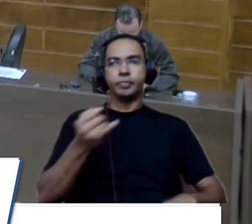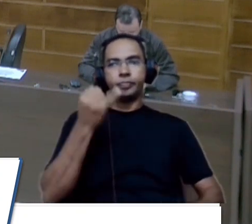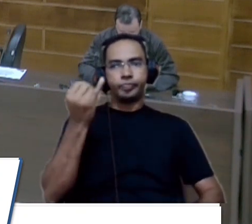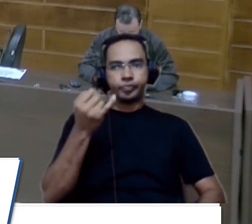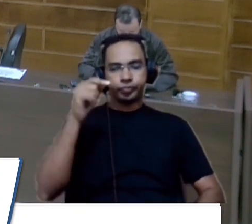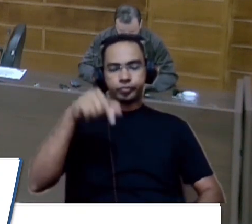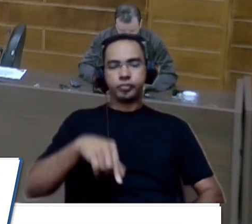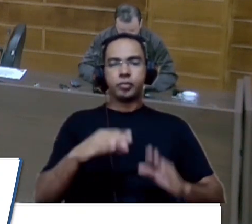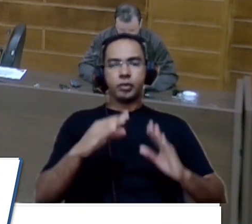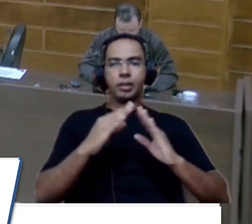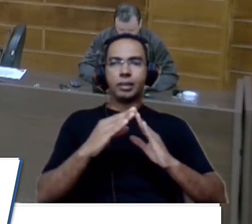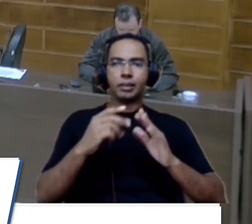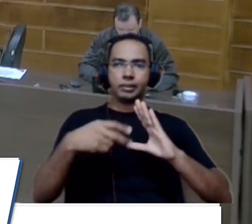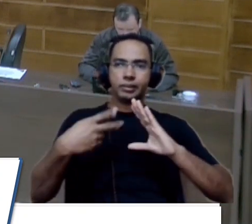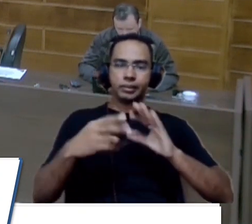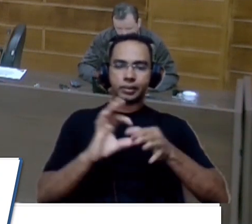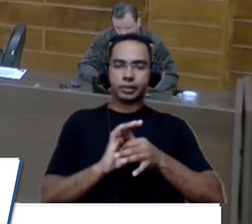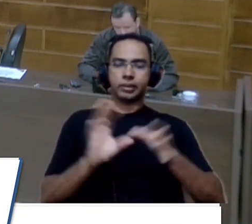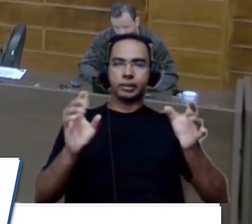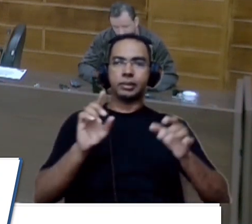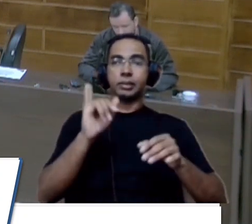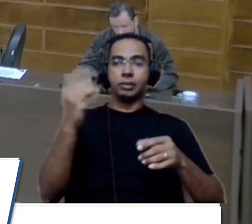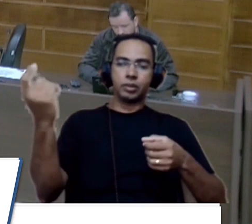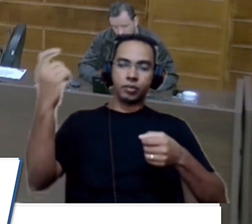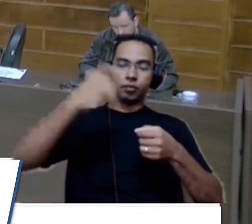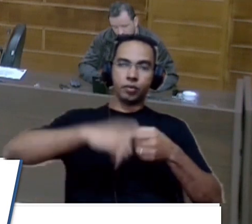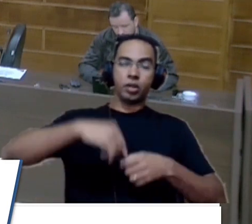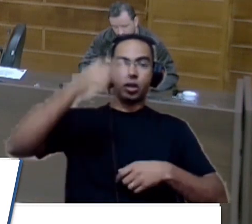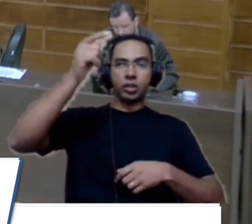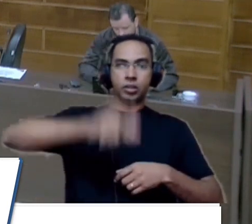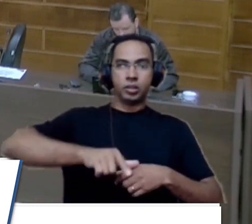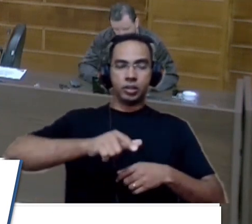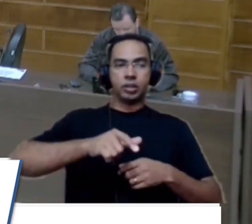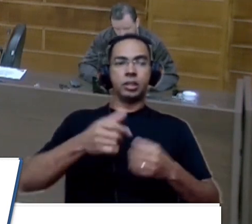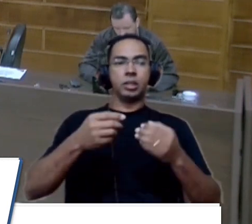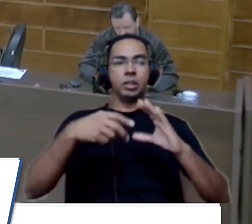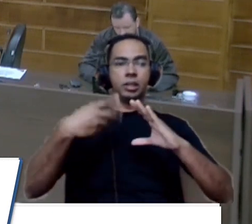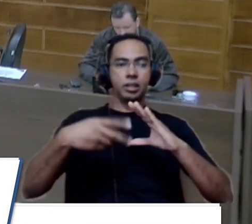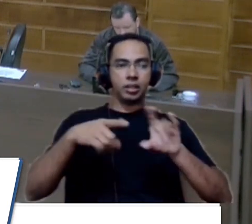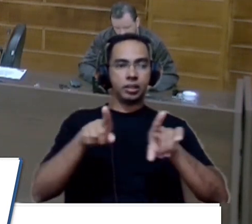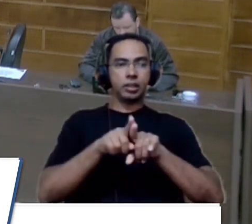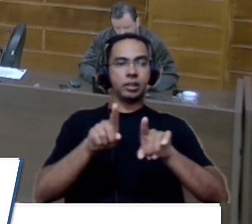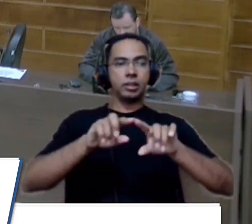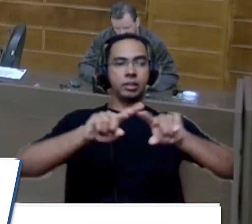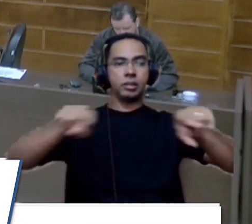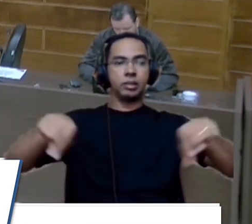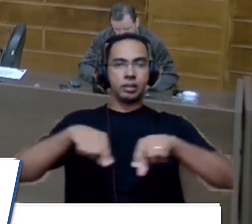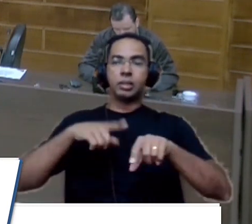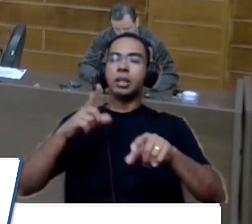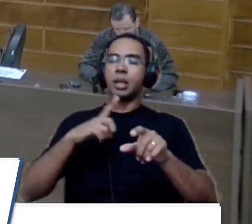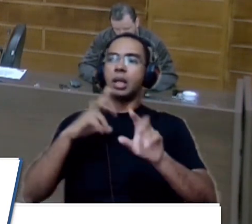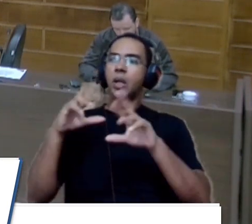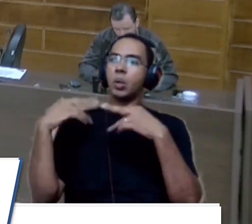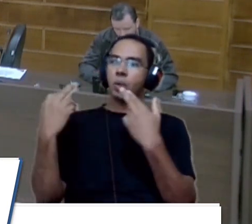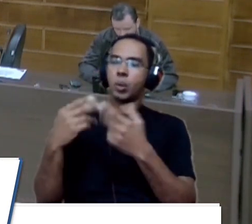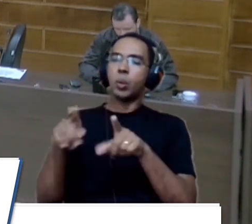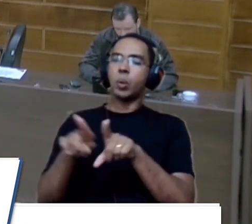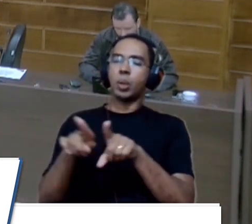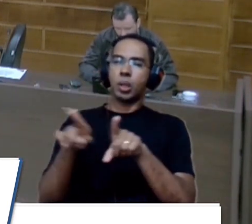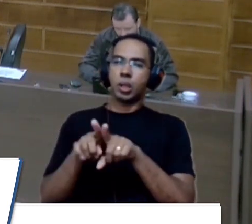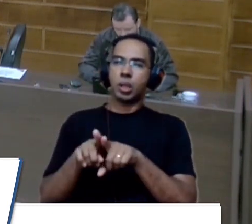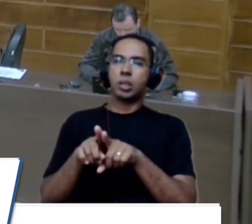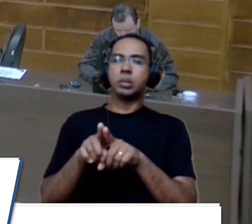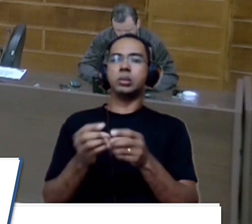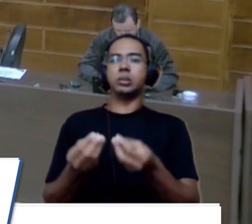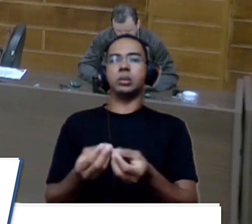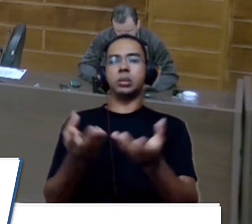sempre de portas abertas para quando quiser vir, voltar novamente. A Câmara também, tem várias salas, se quiser fazer algumas reuniões também, a gente se dispõe, que eu